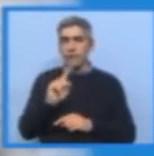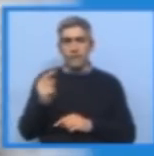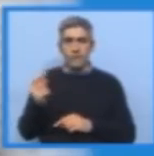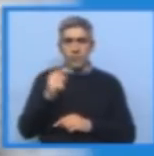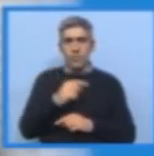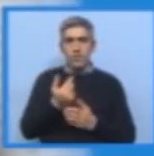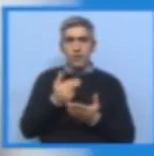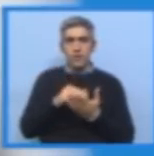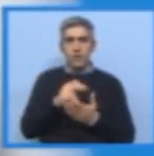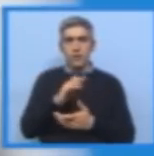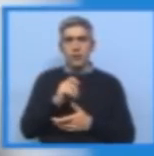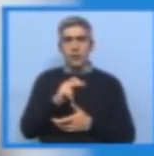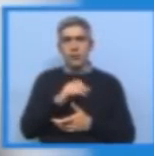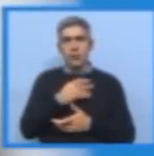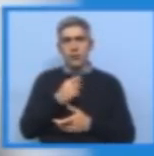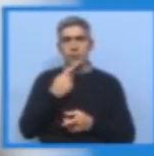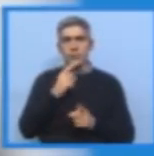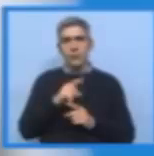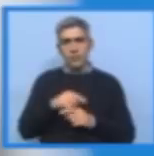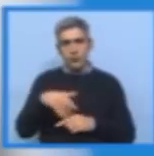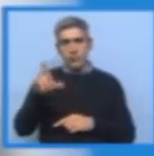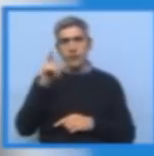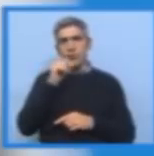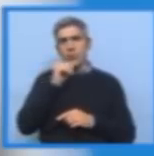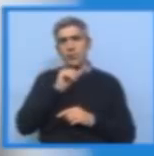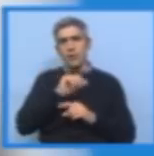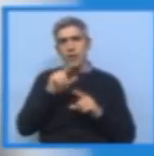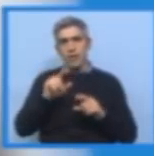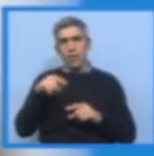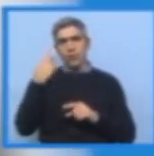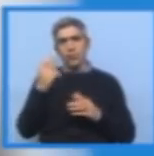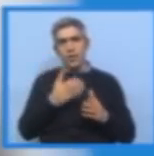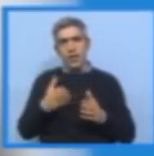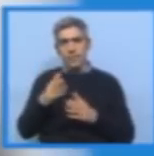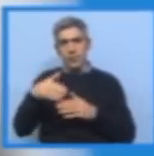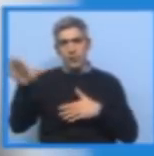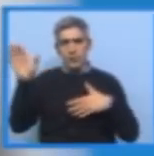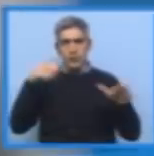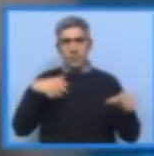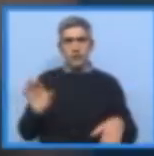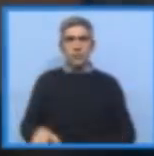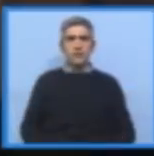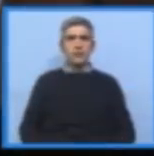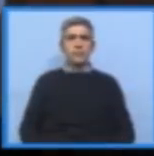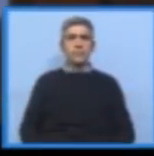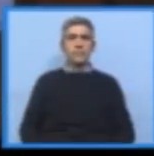à presença de Herodes, regressaram à sua terra por outro caminho.